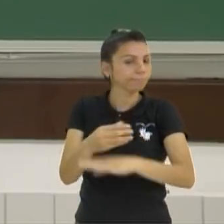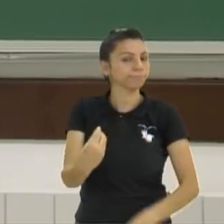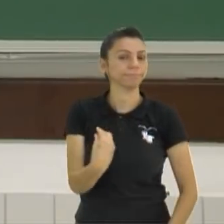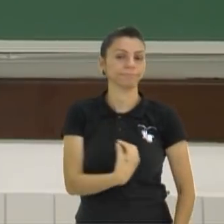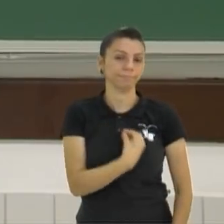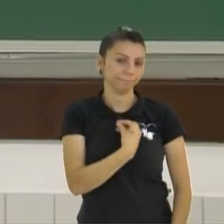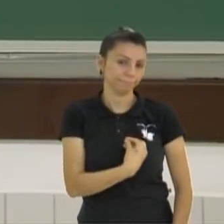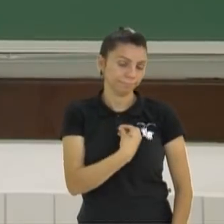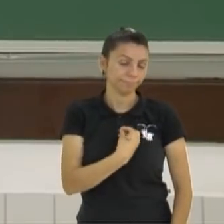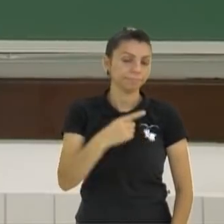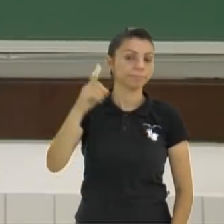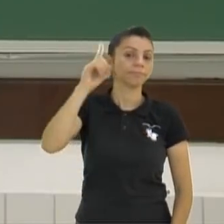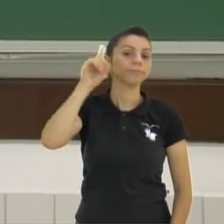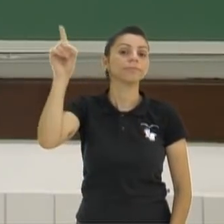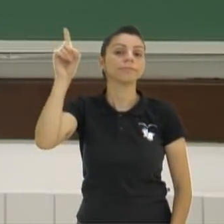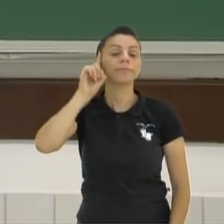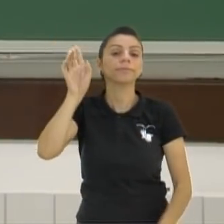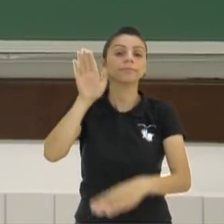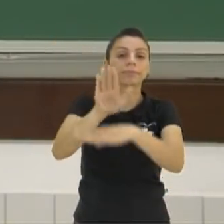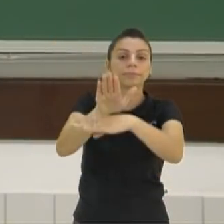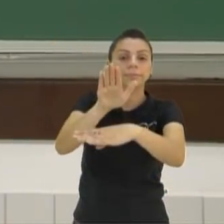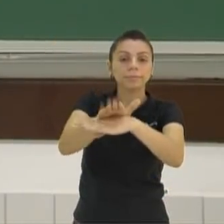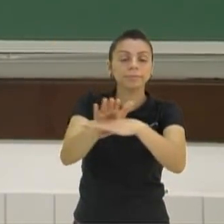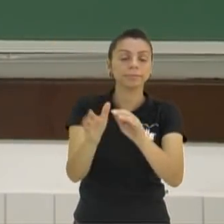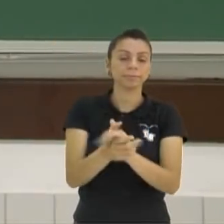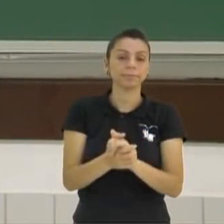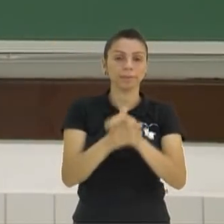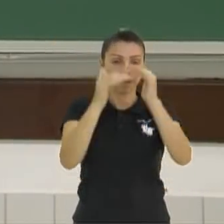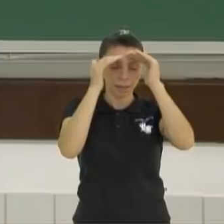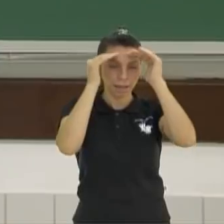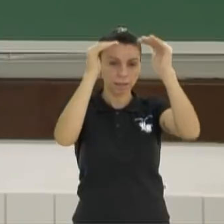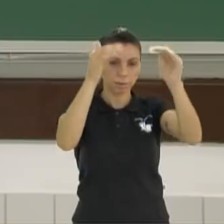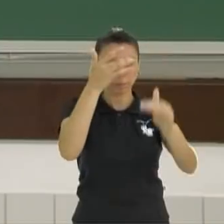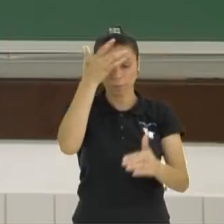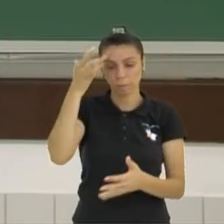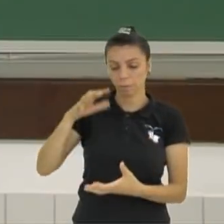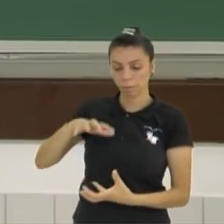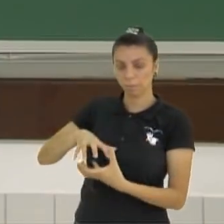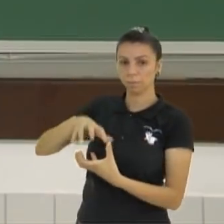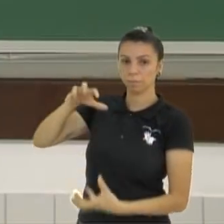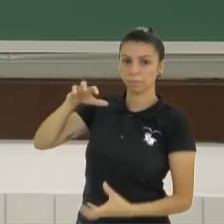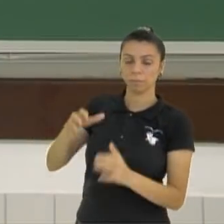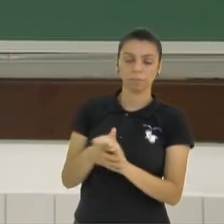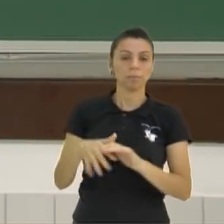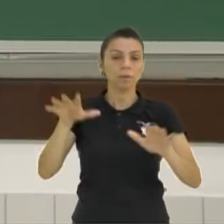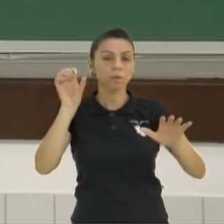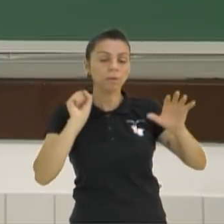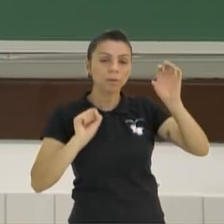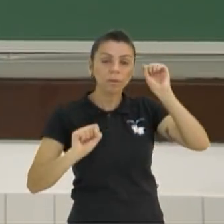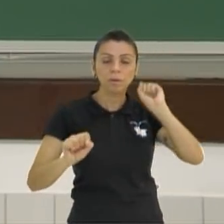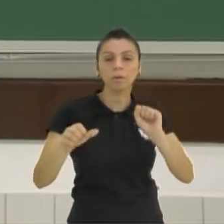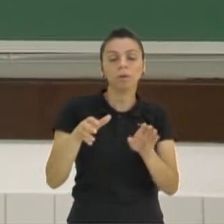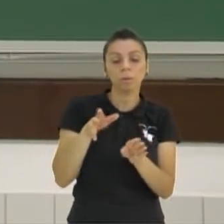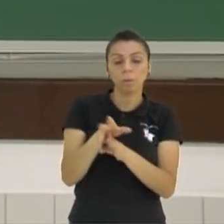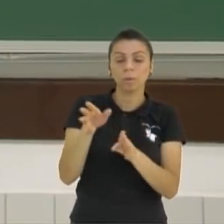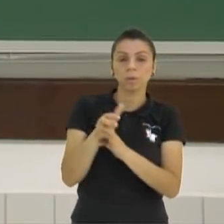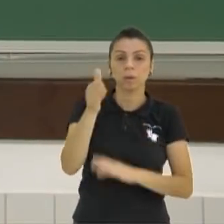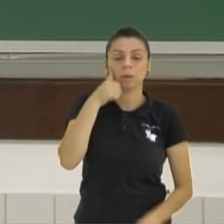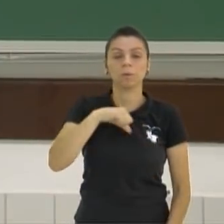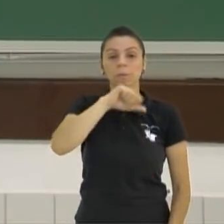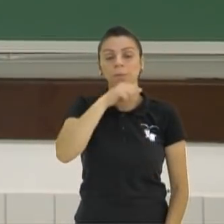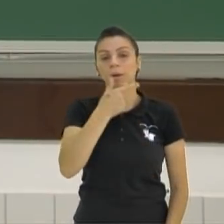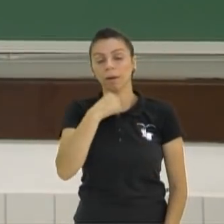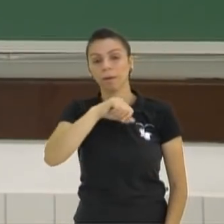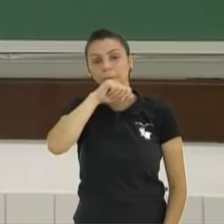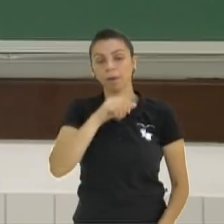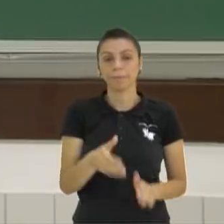no seu dia a dia. Respeitem os mais velhos, ouçam os ensinamentos dos seus pais, ajudem